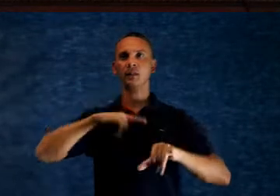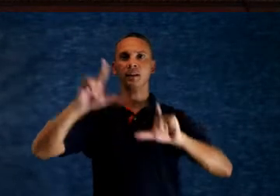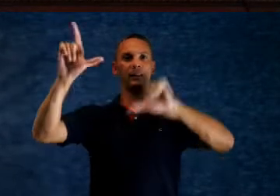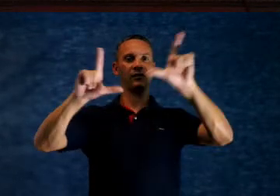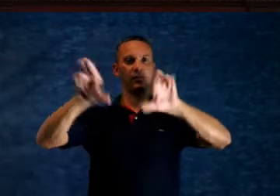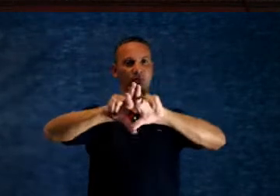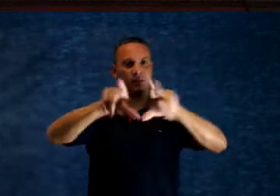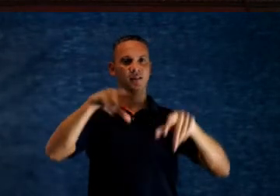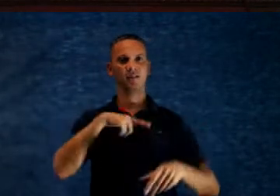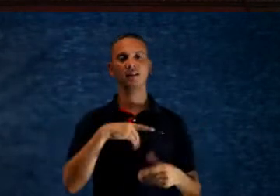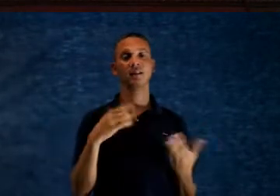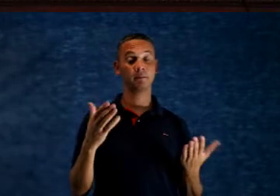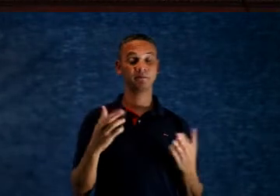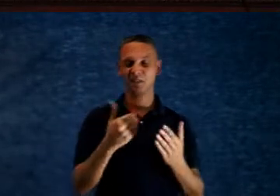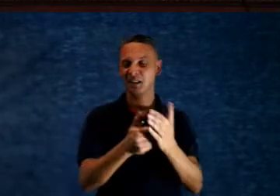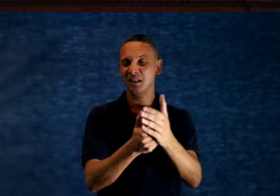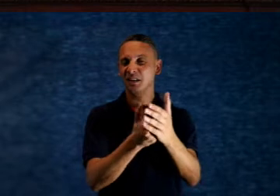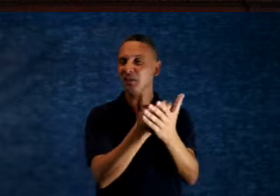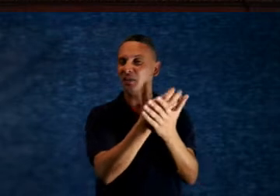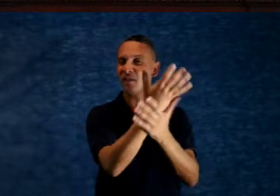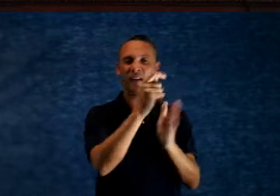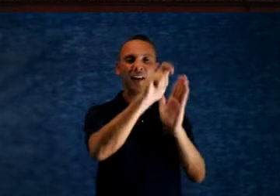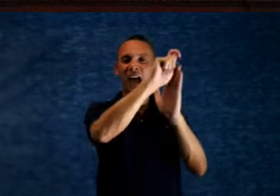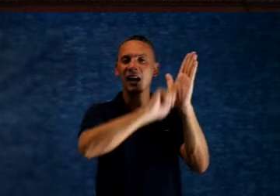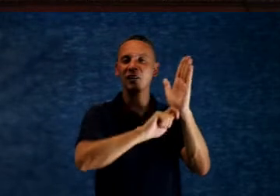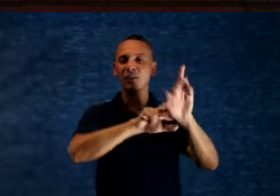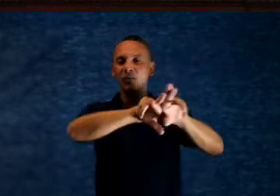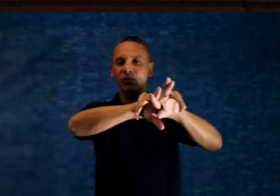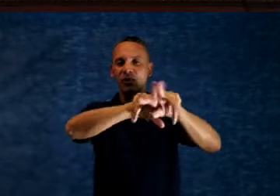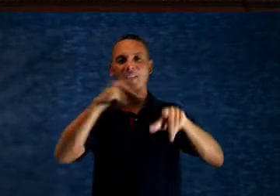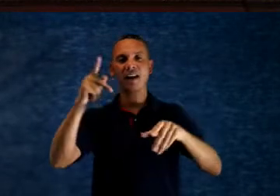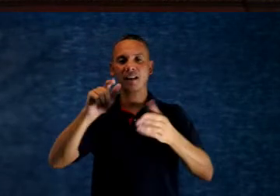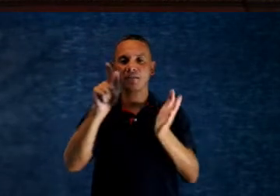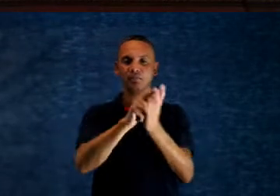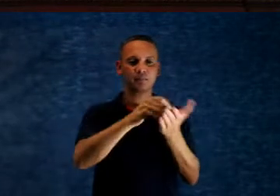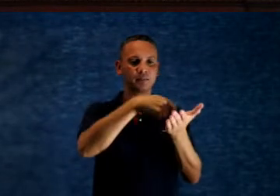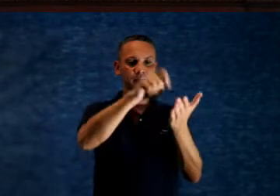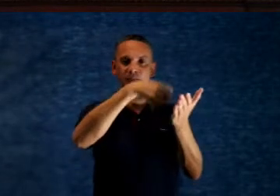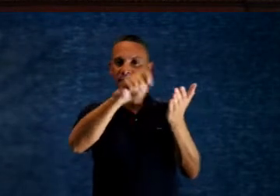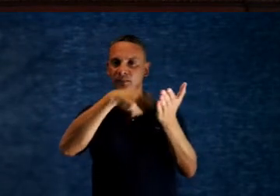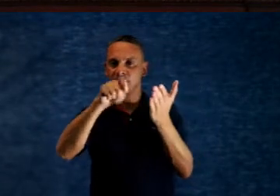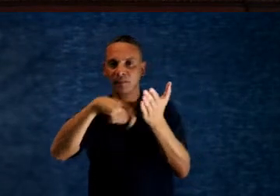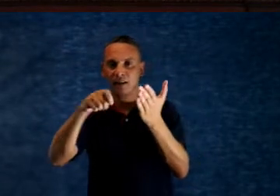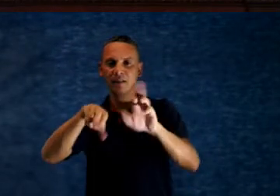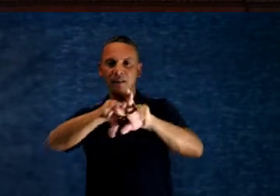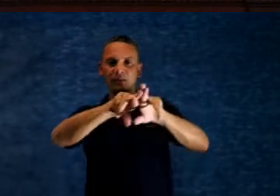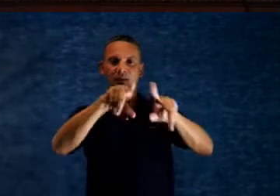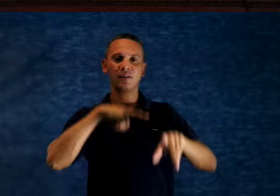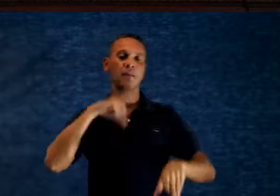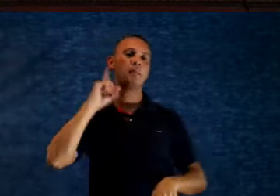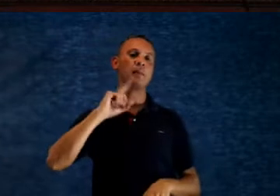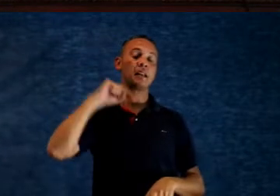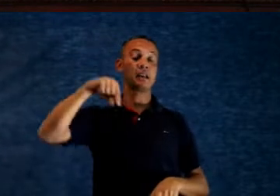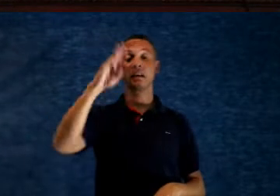e importante. São inúmeros os artigos de sua lavra que compuseram as páginas dos jornais mineiros